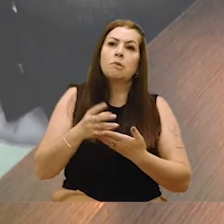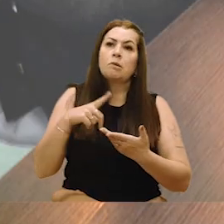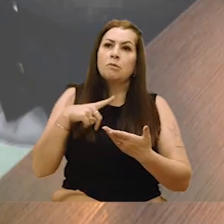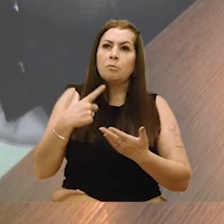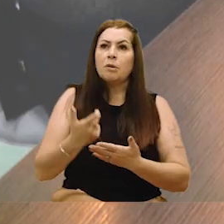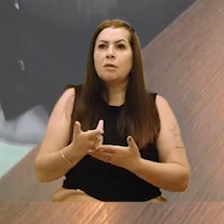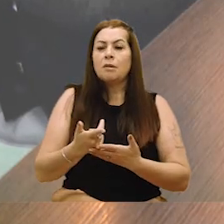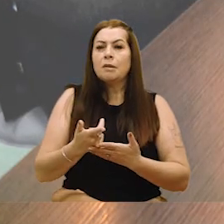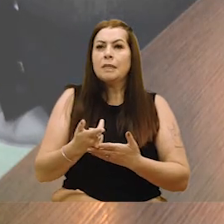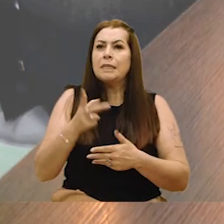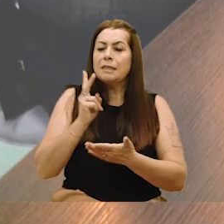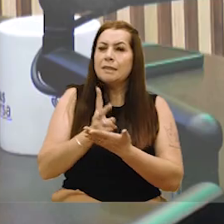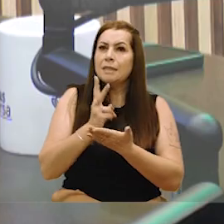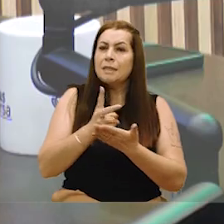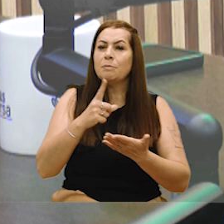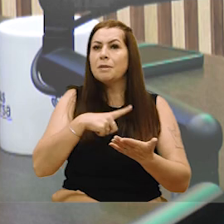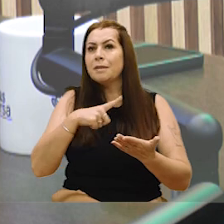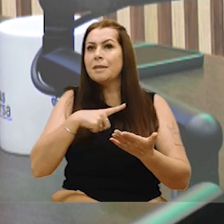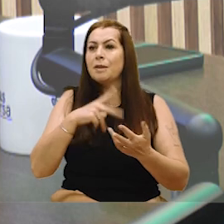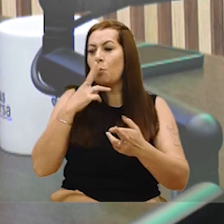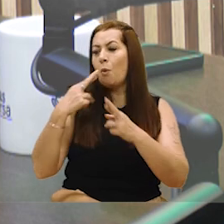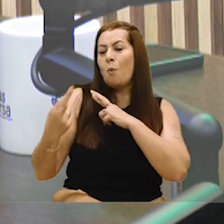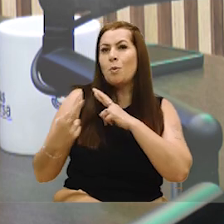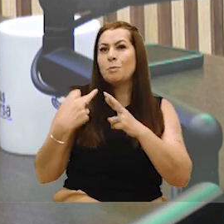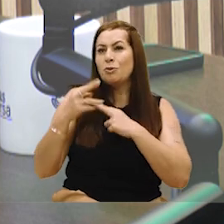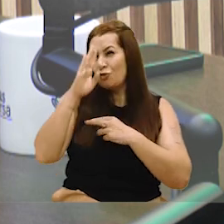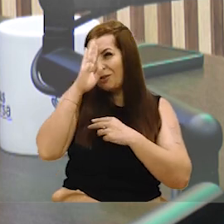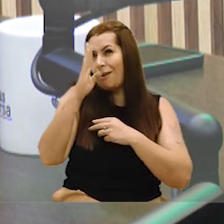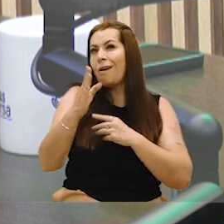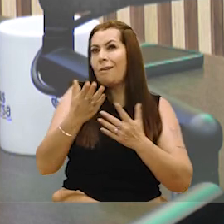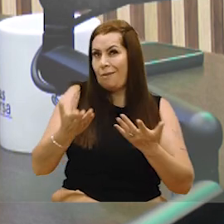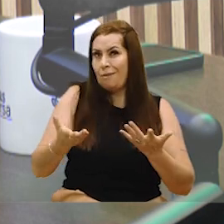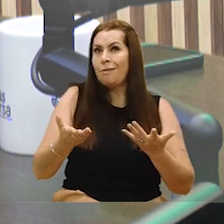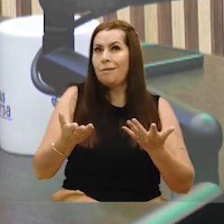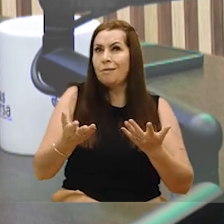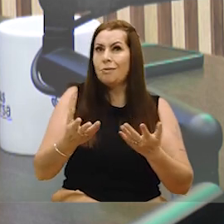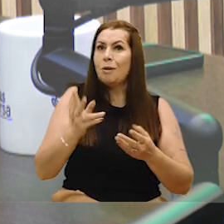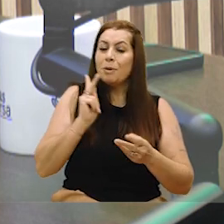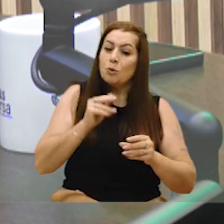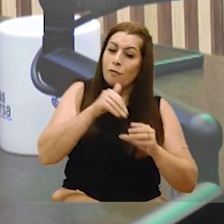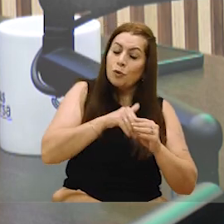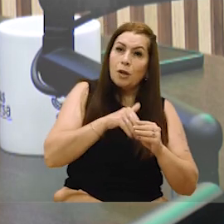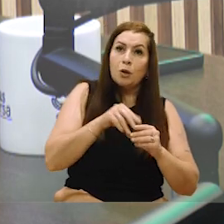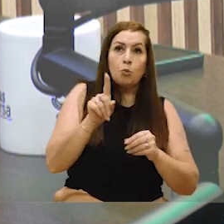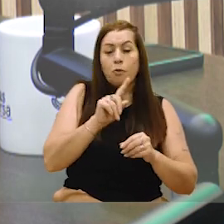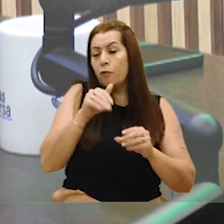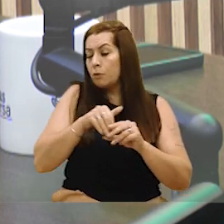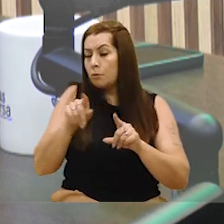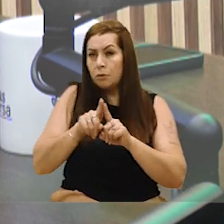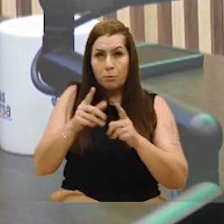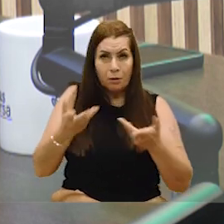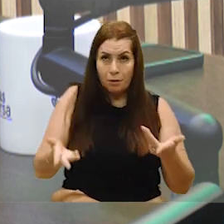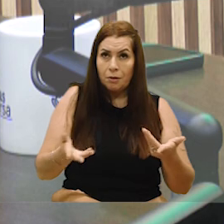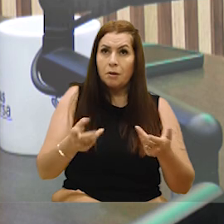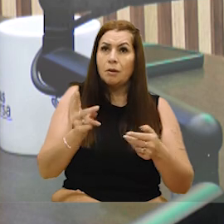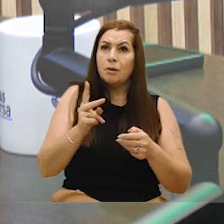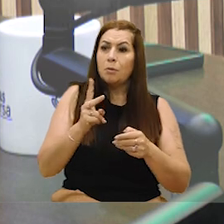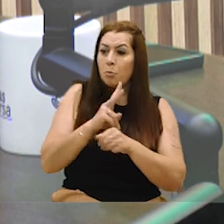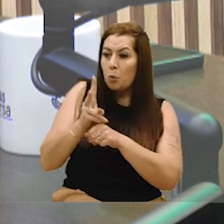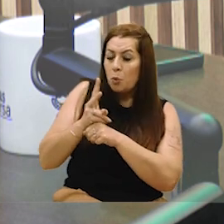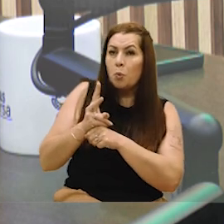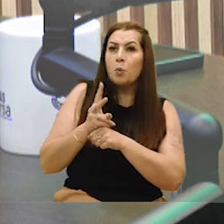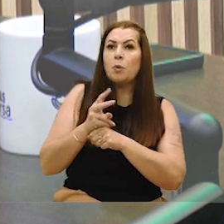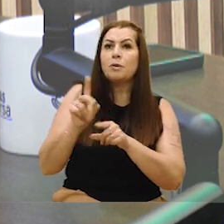onde a gente sempre tem esse relacionamento direto com o eleitor ou aqueles que não votaram na gente, mas procuram o nosso